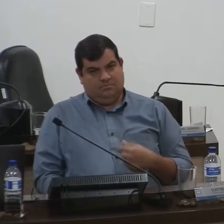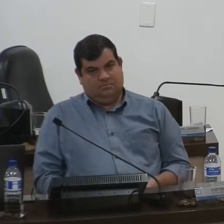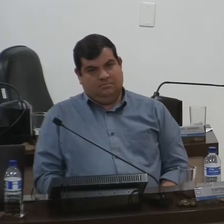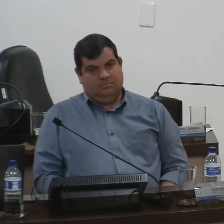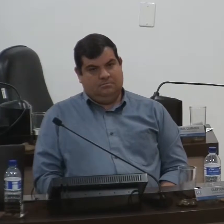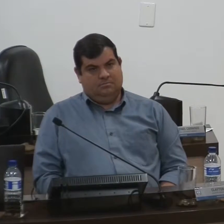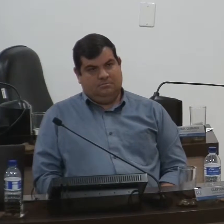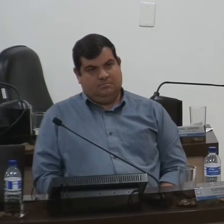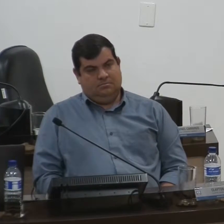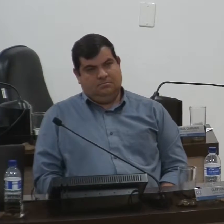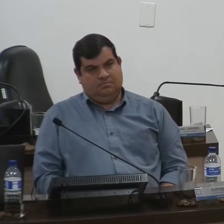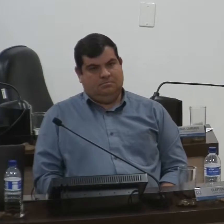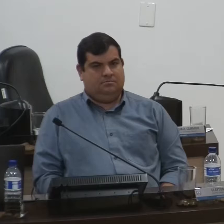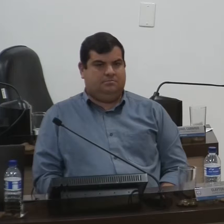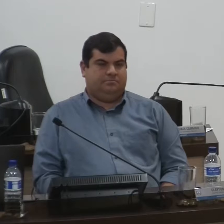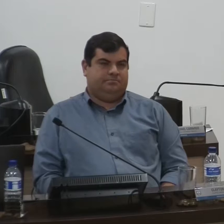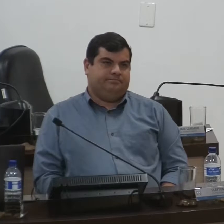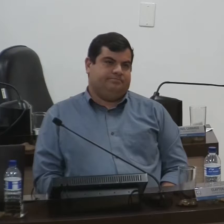no federal,